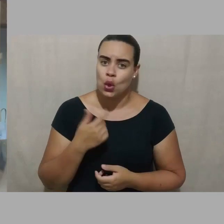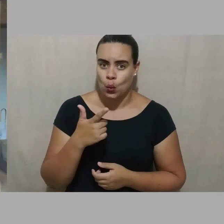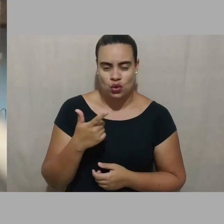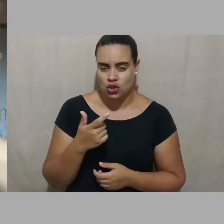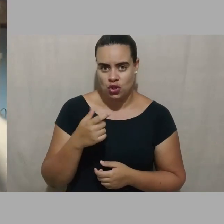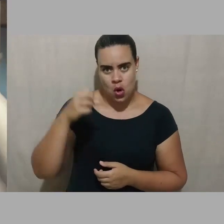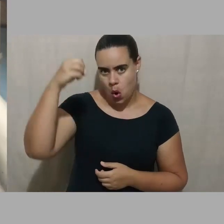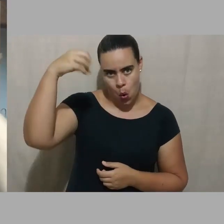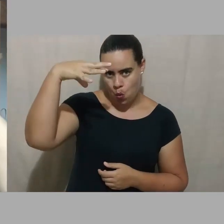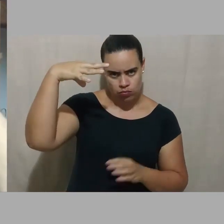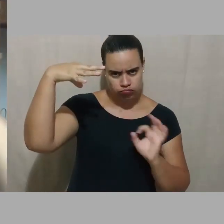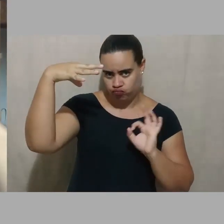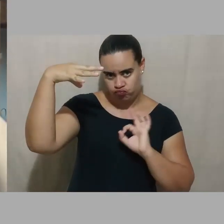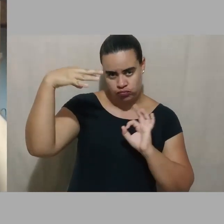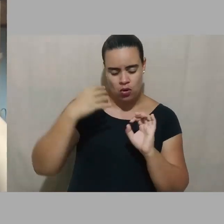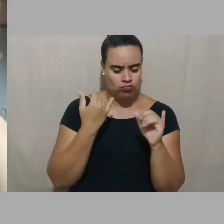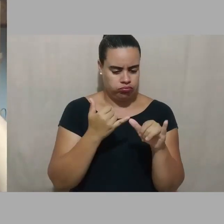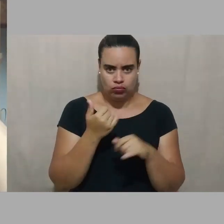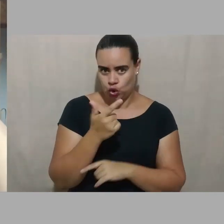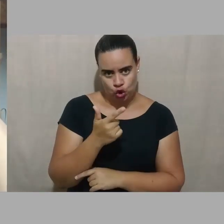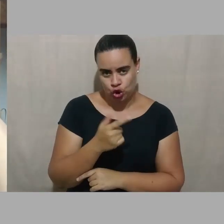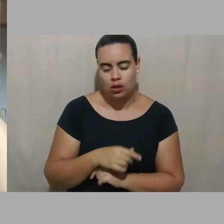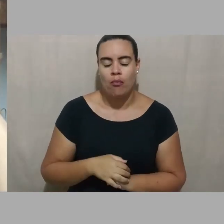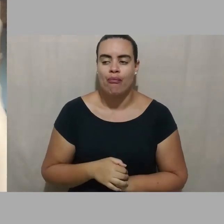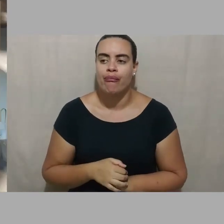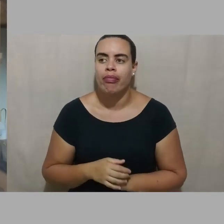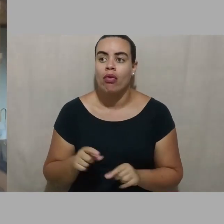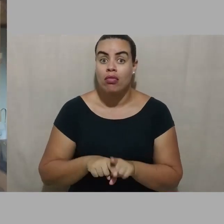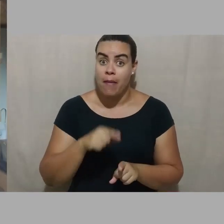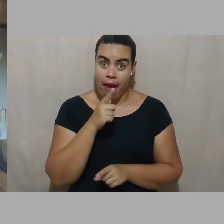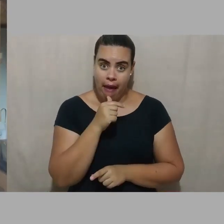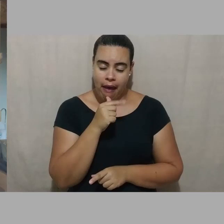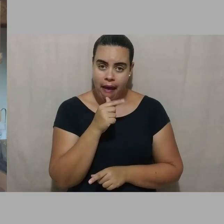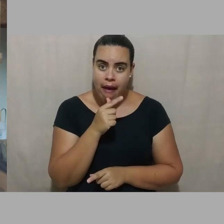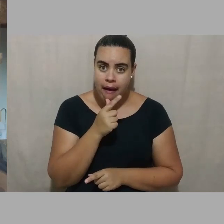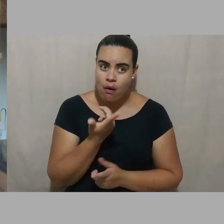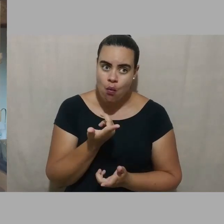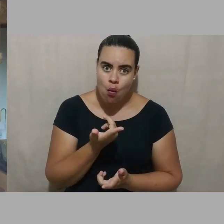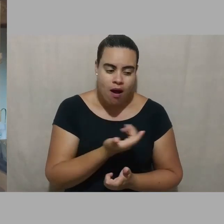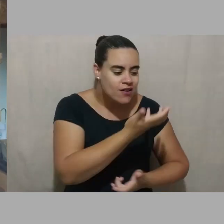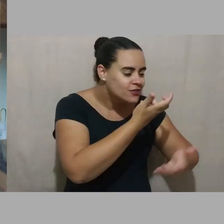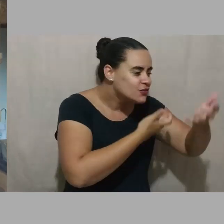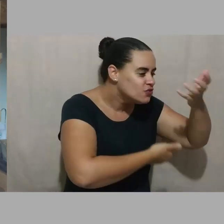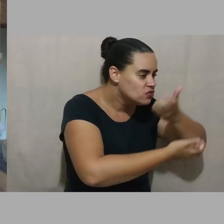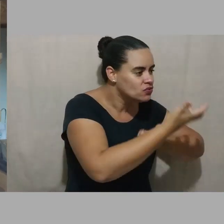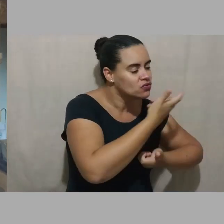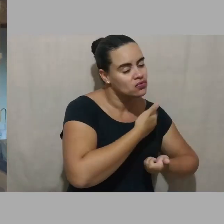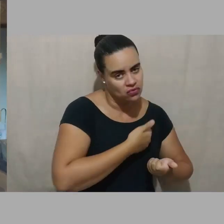não ter energia elétrica e a gente beber água de filtros,